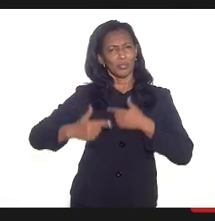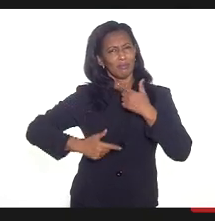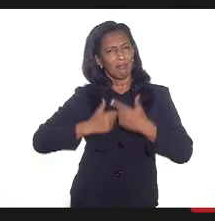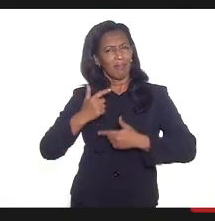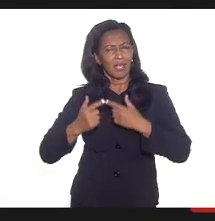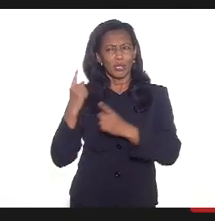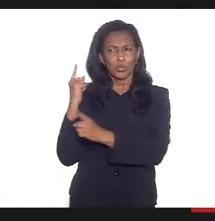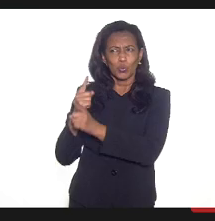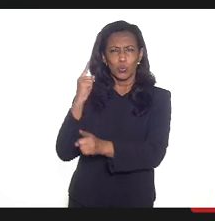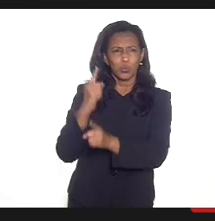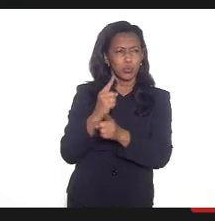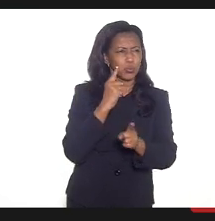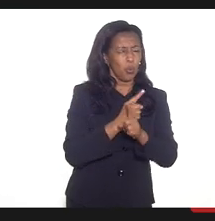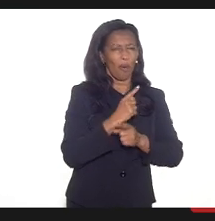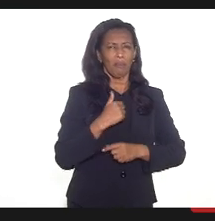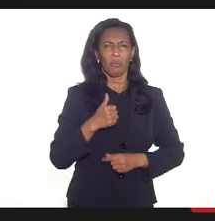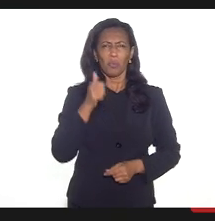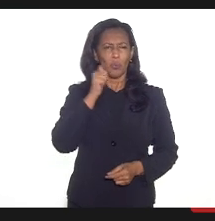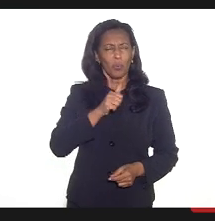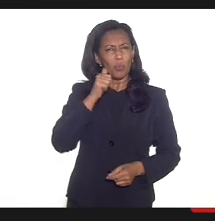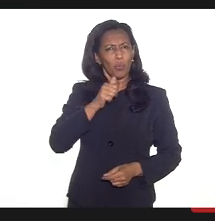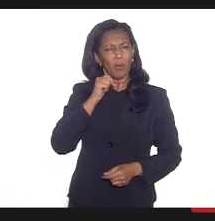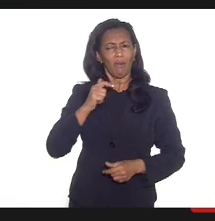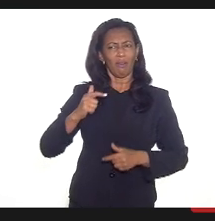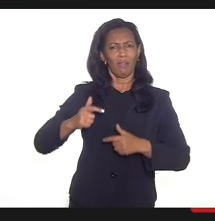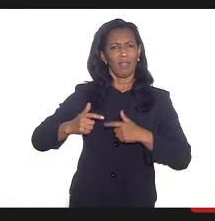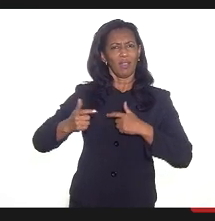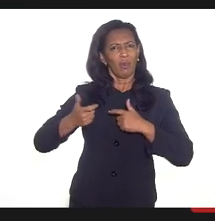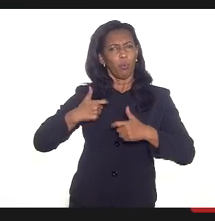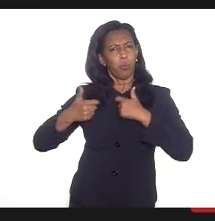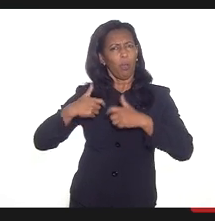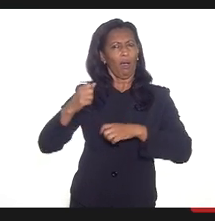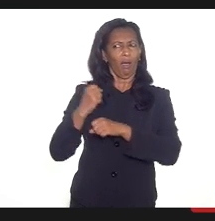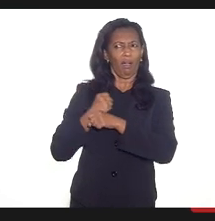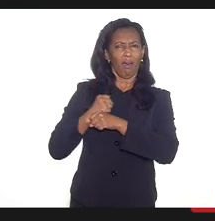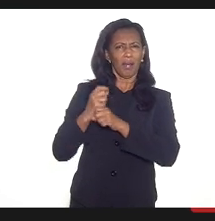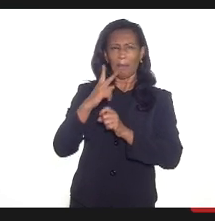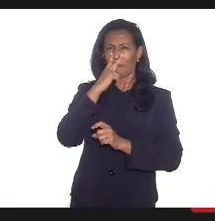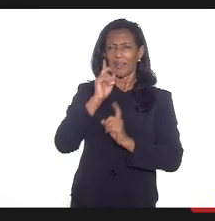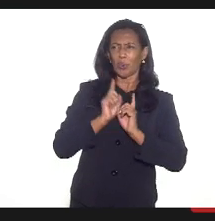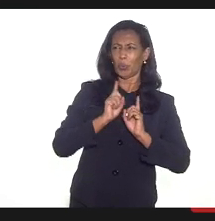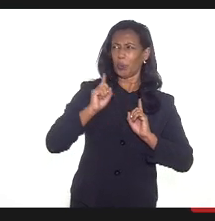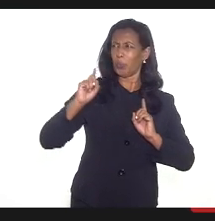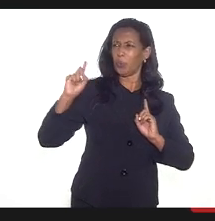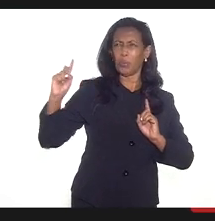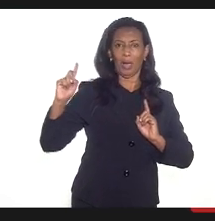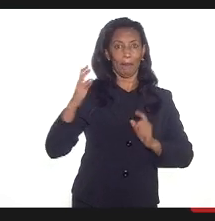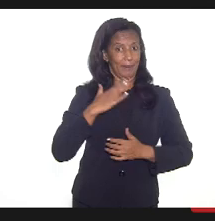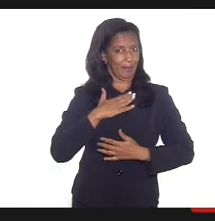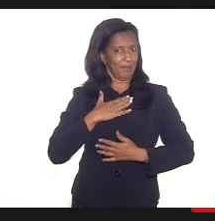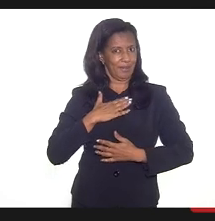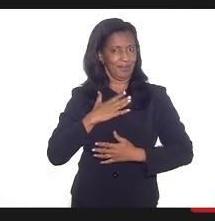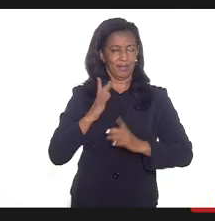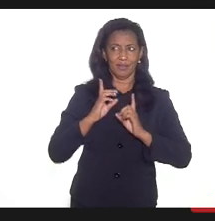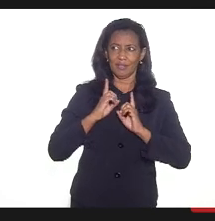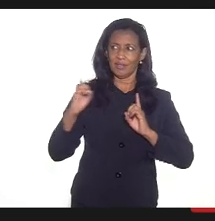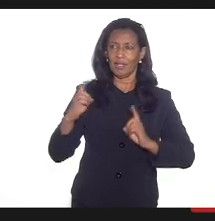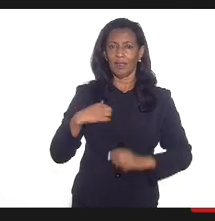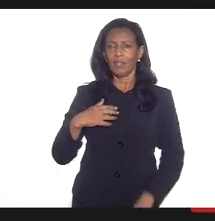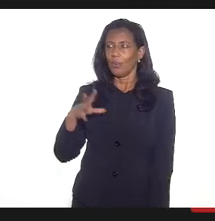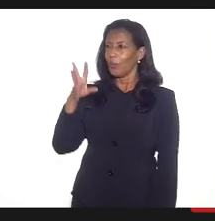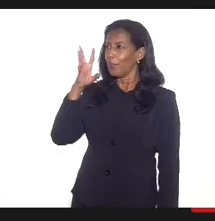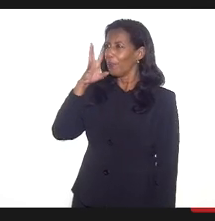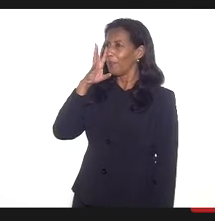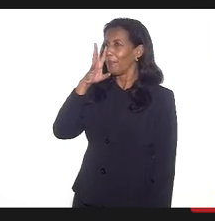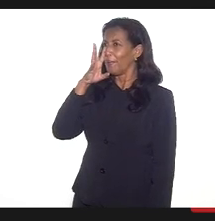e descobre tantas mulheres que lutam há muito tempo e estavam lá distantes para mim, né? Eu